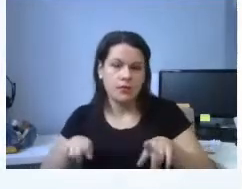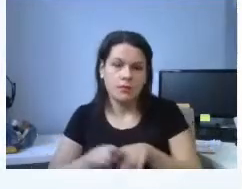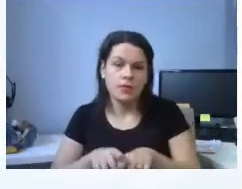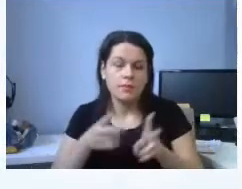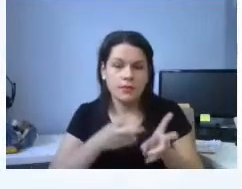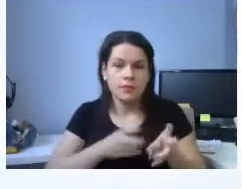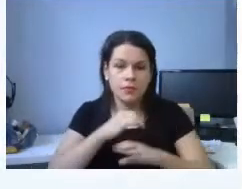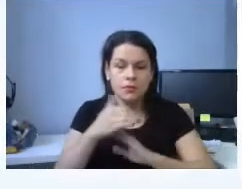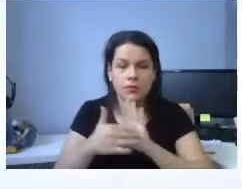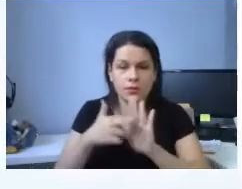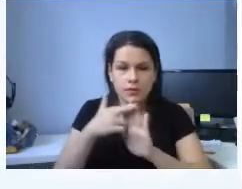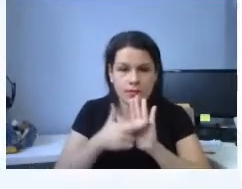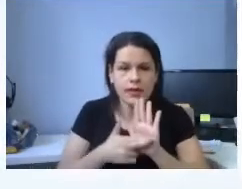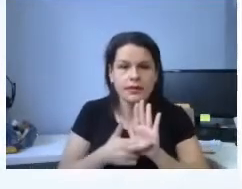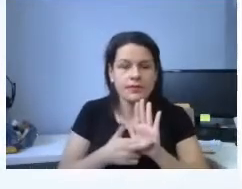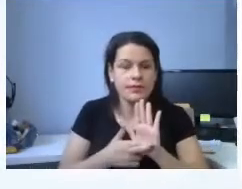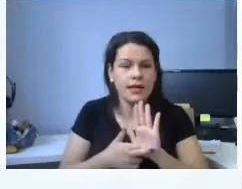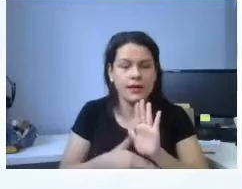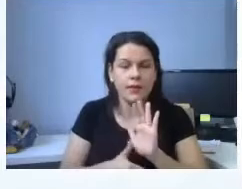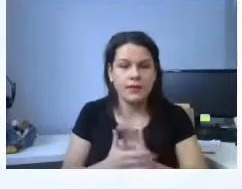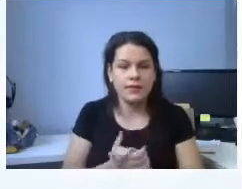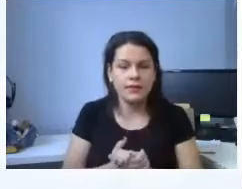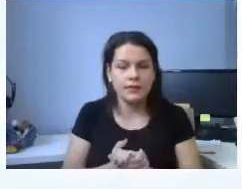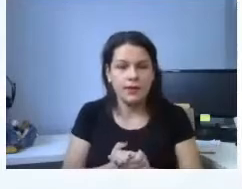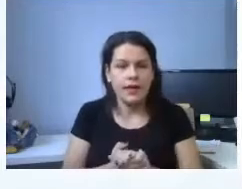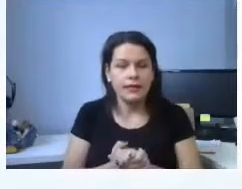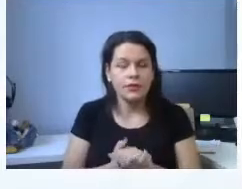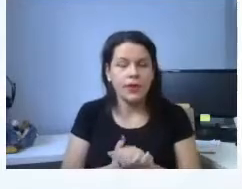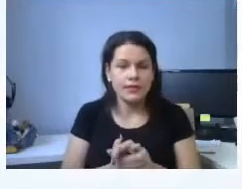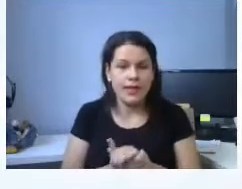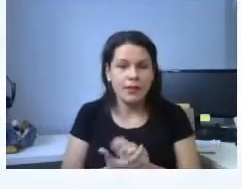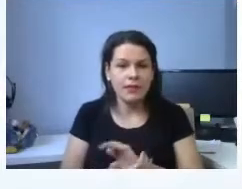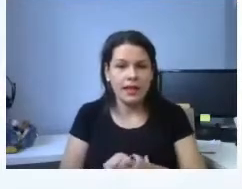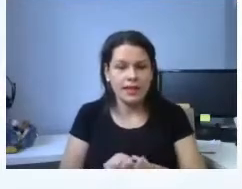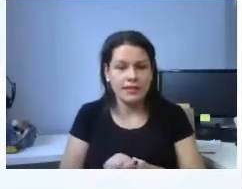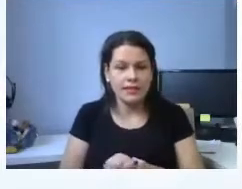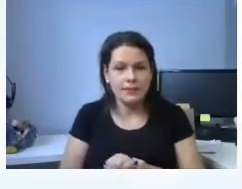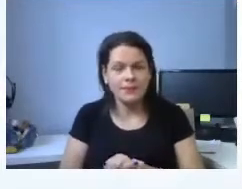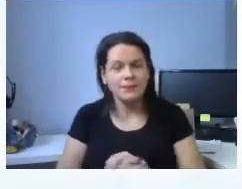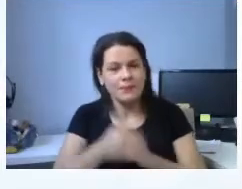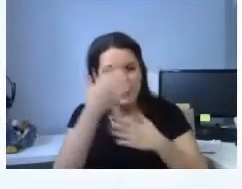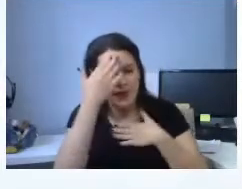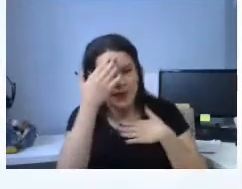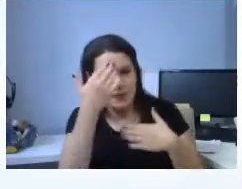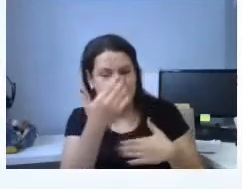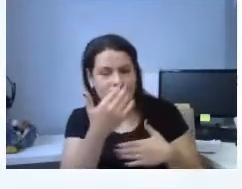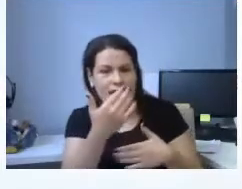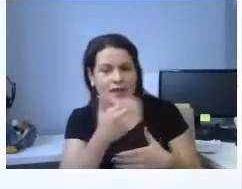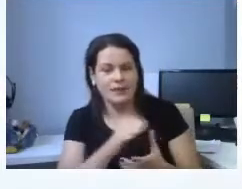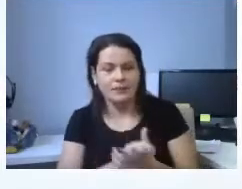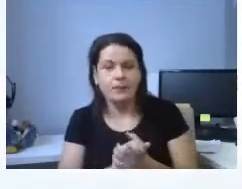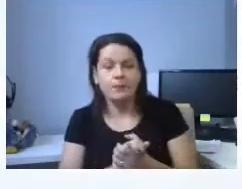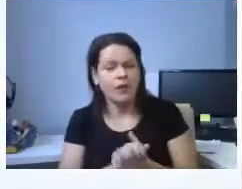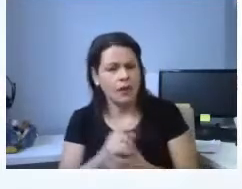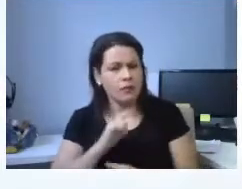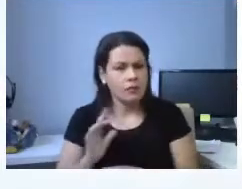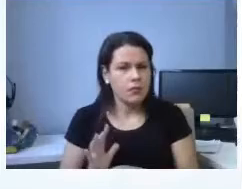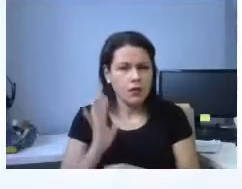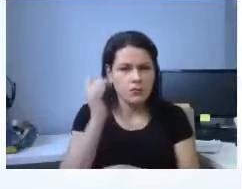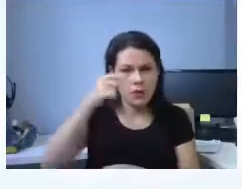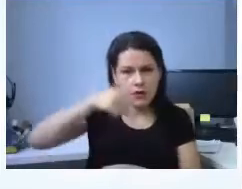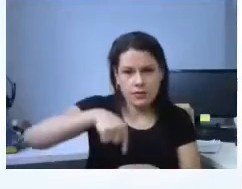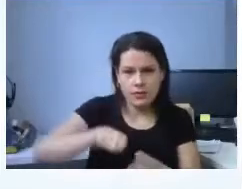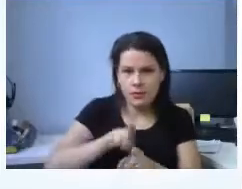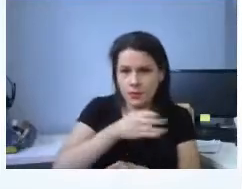casa. Não, pode falar, Gilson. Obrigada, doutor Pedro. Eu tenho uma situação aqui de uma